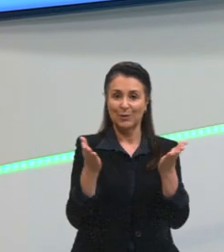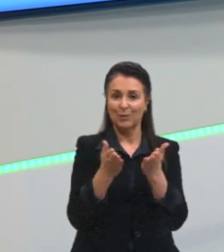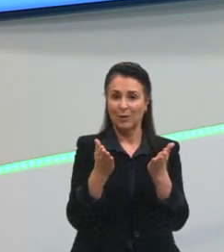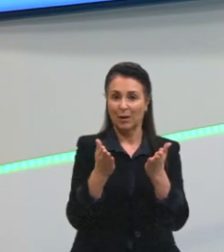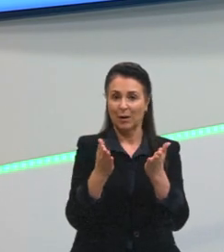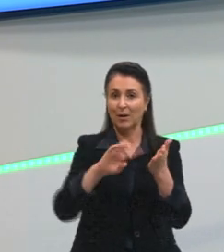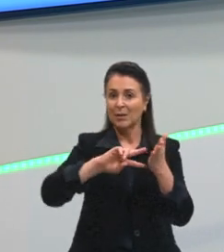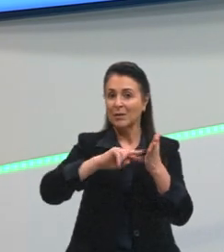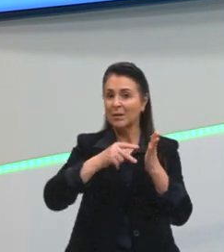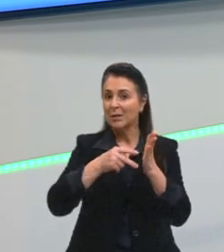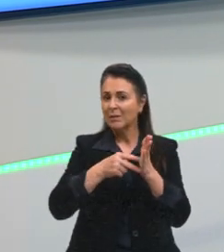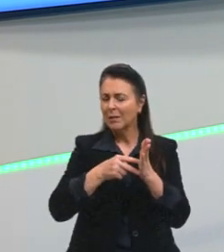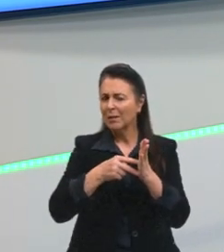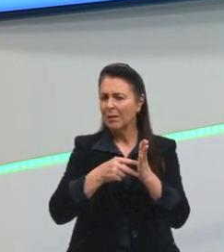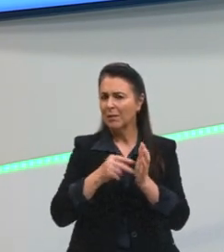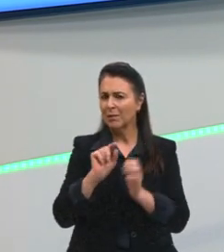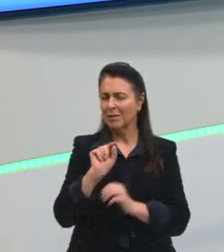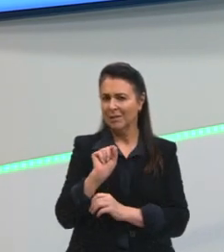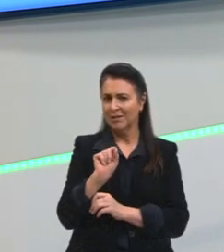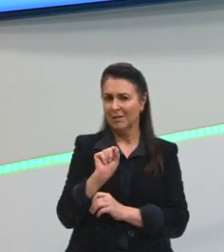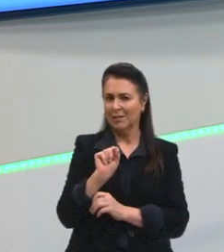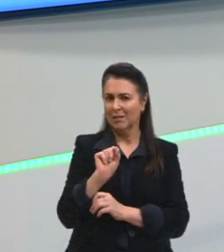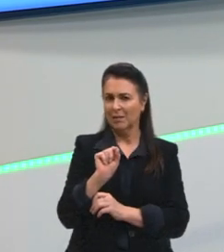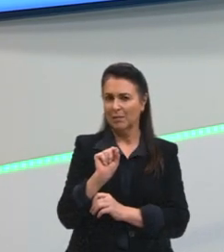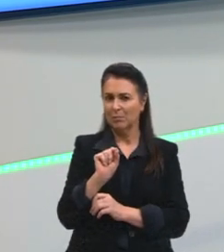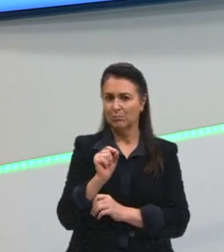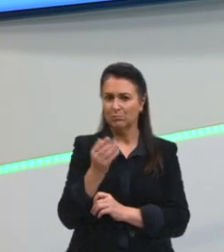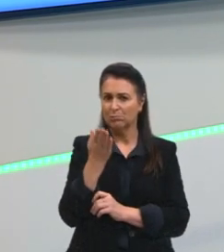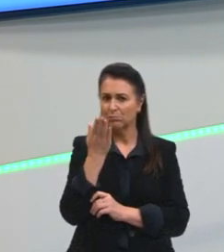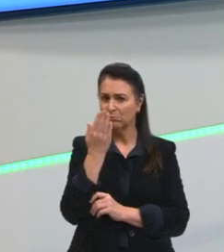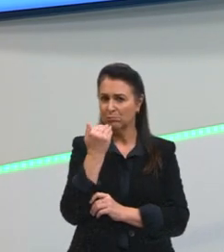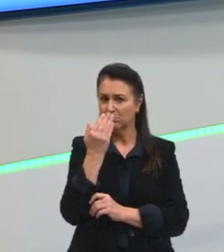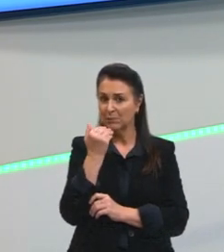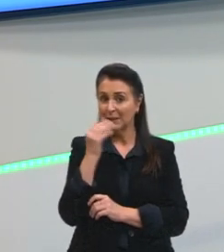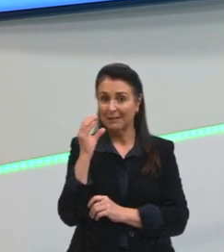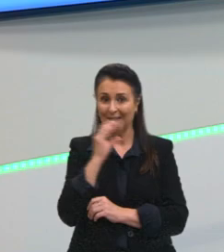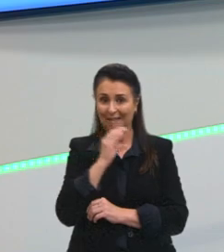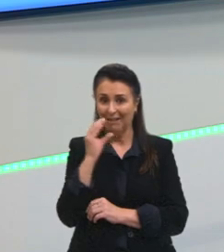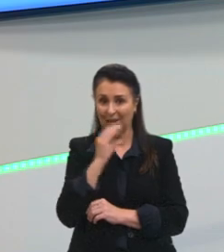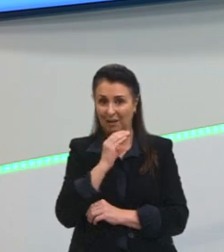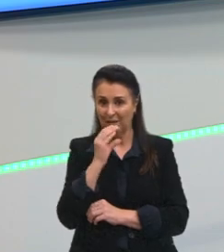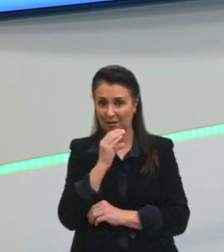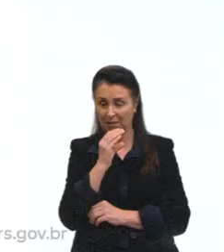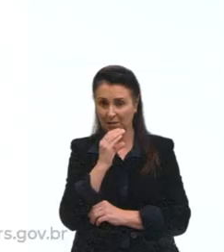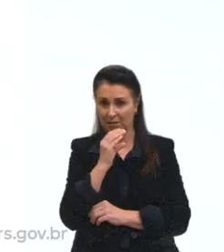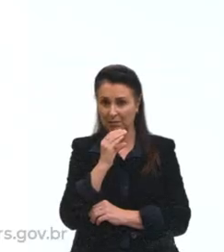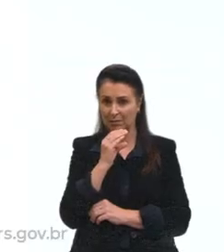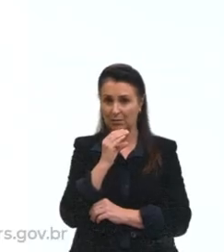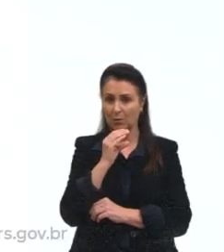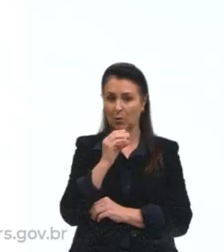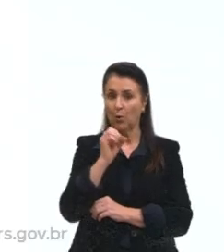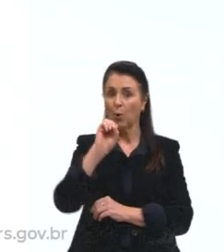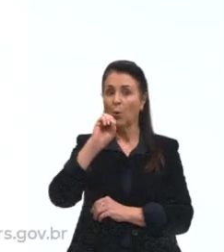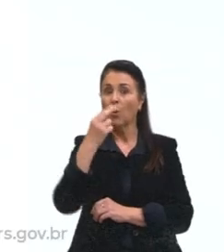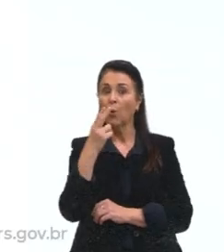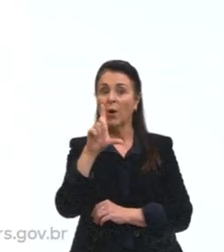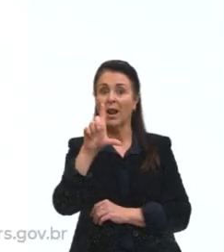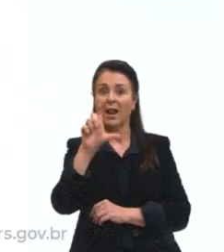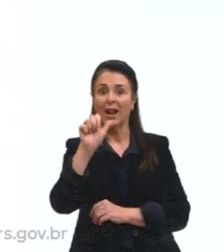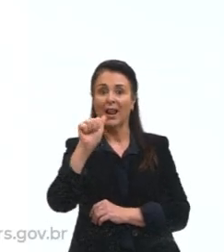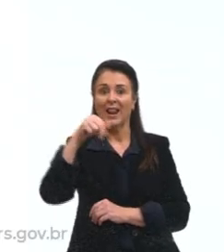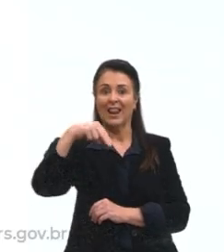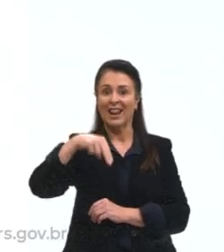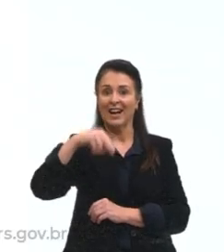o que significa é uma refeição rápida um lanche rápido